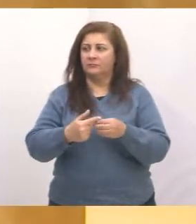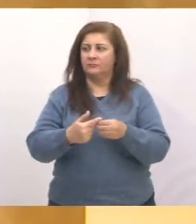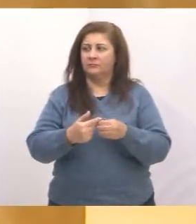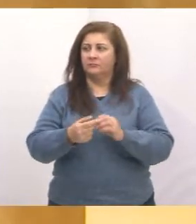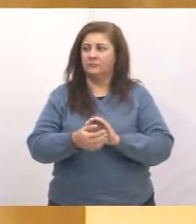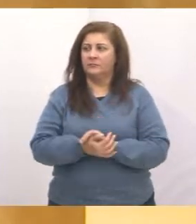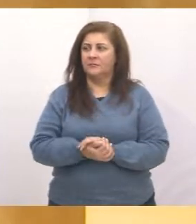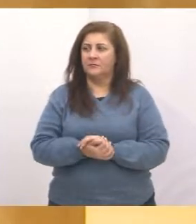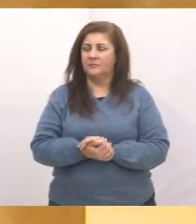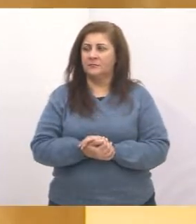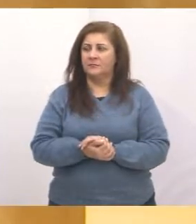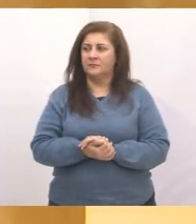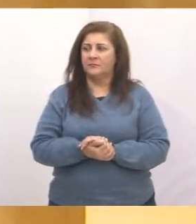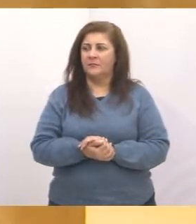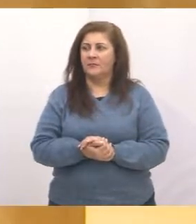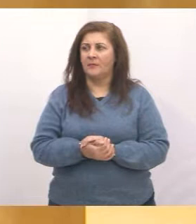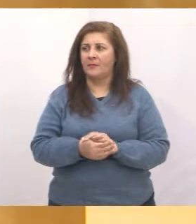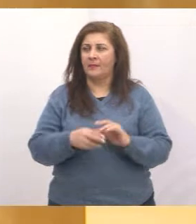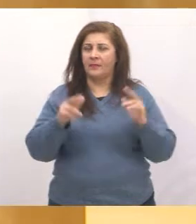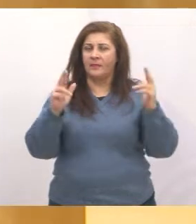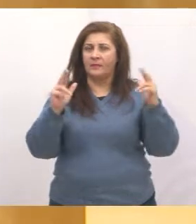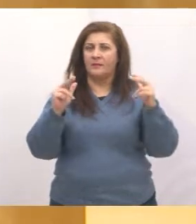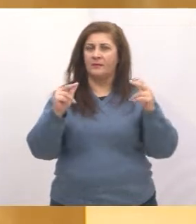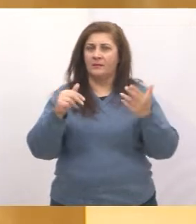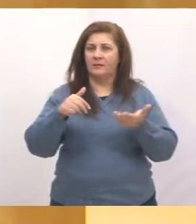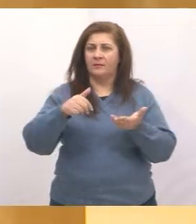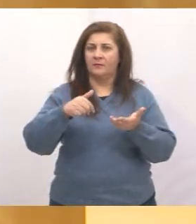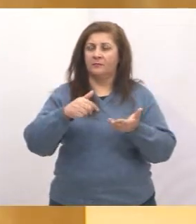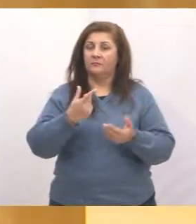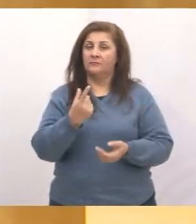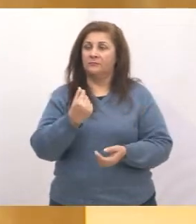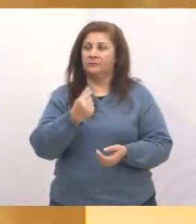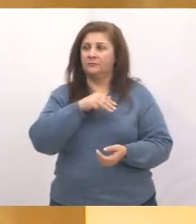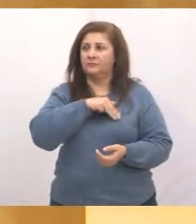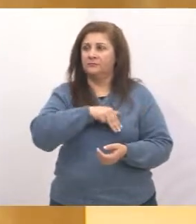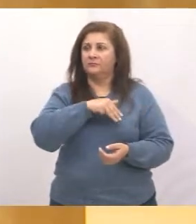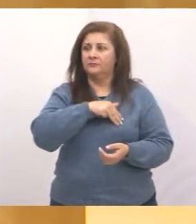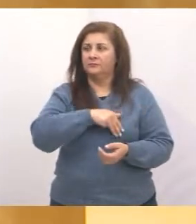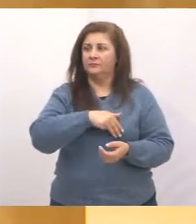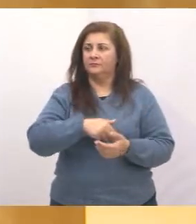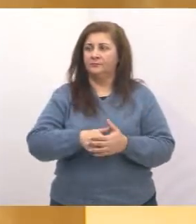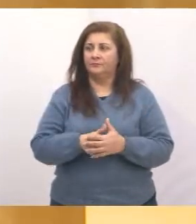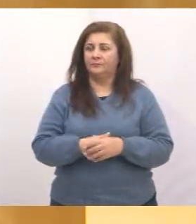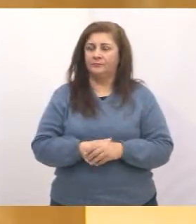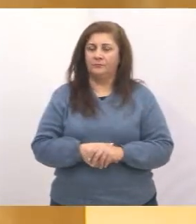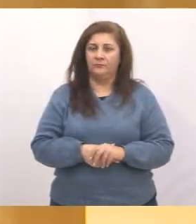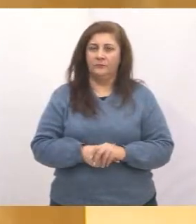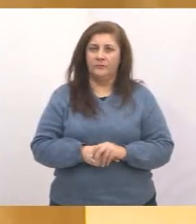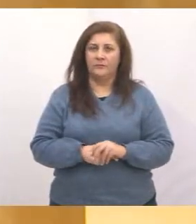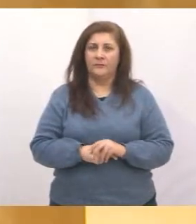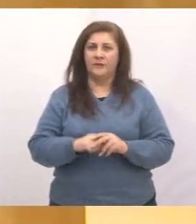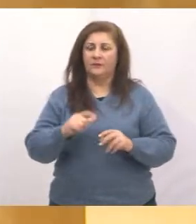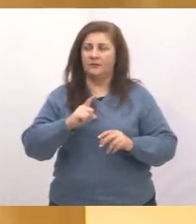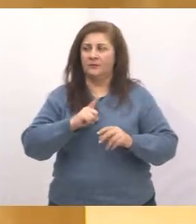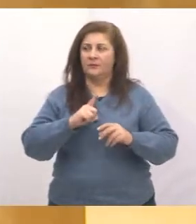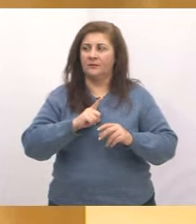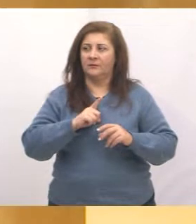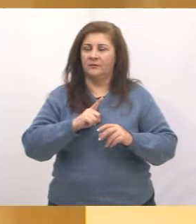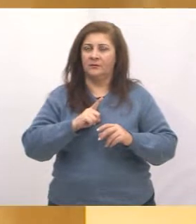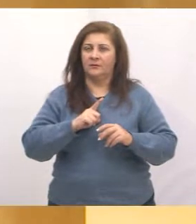No tocante à regulamentação dos honorários, apesar de já existir previsão legal nesse